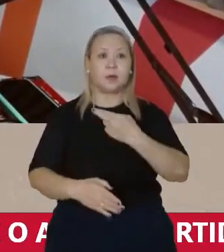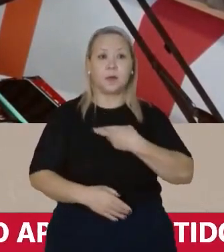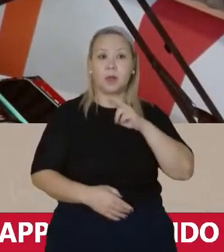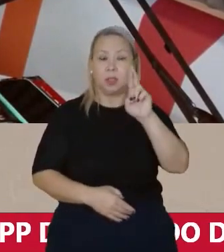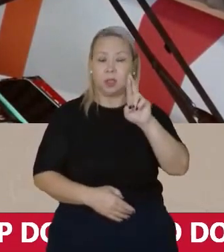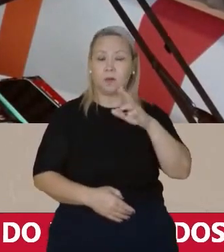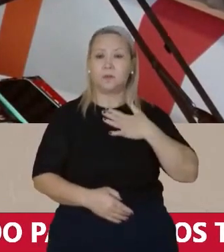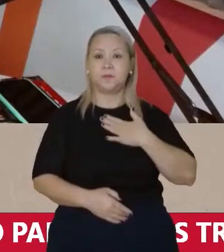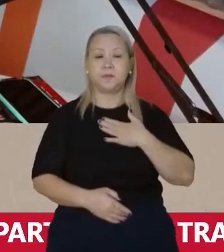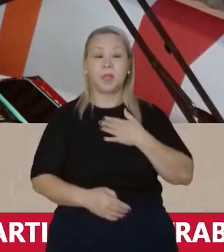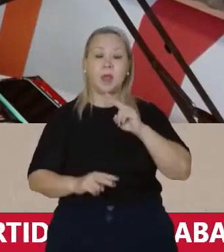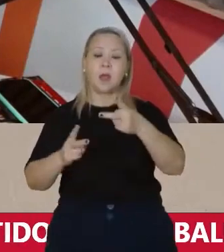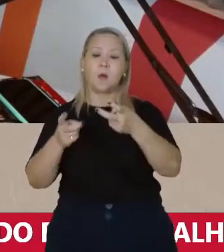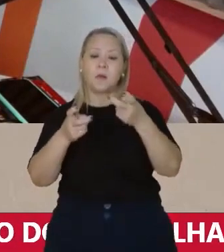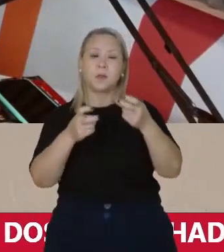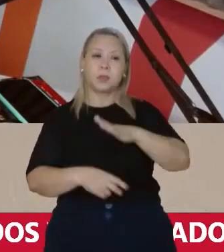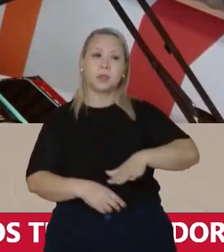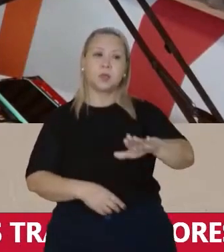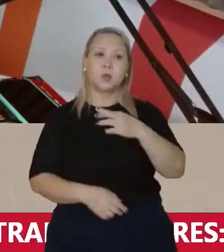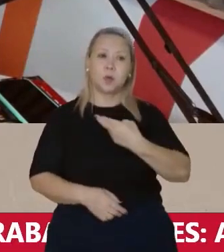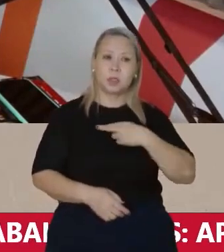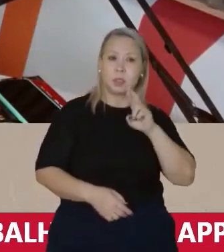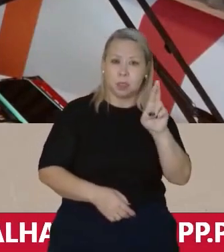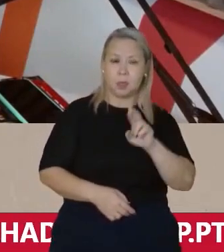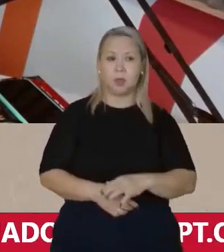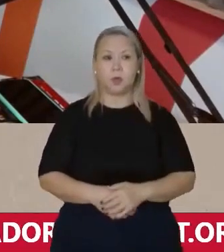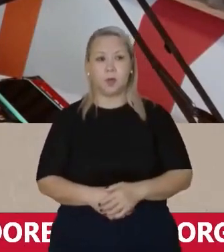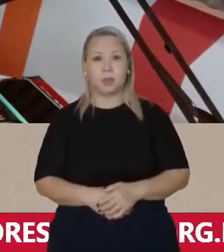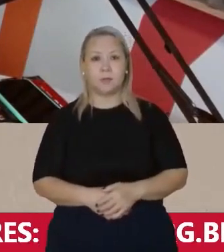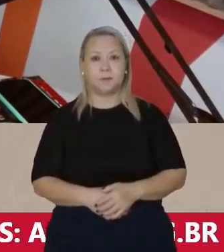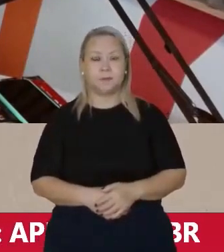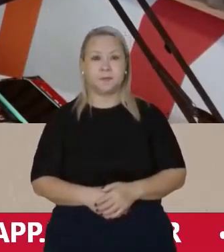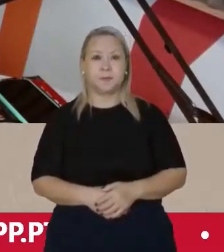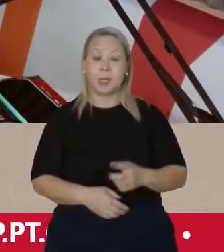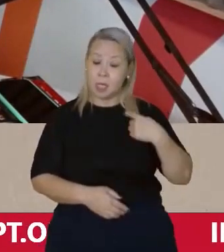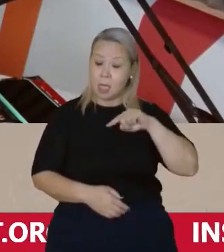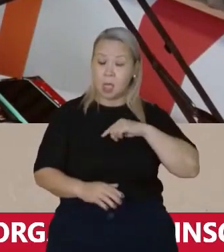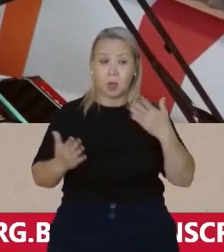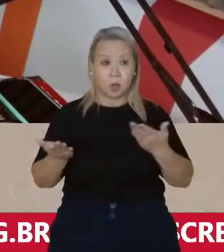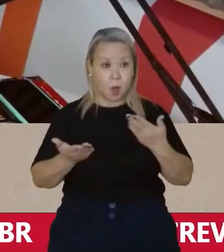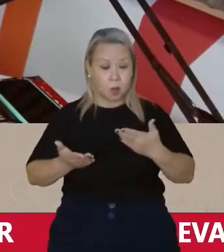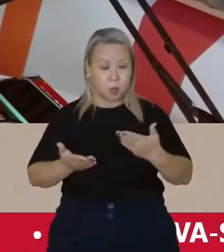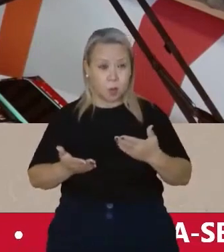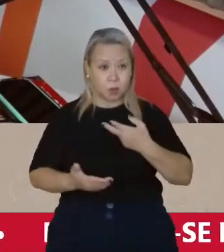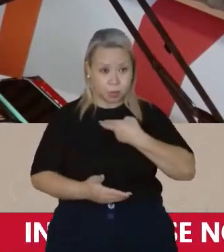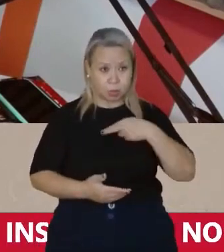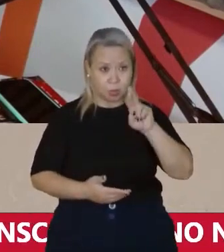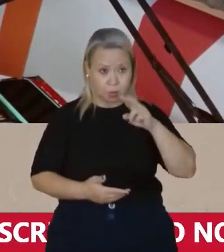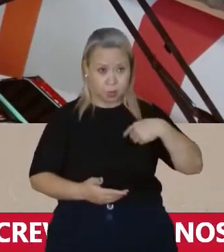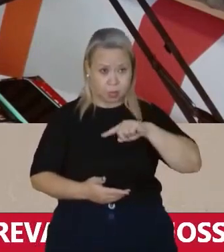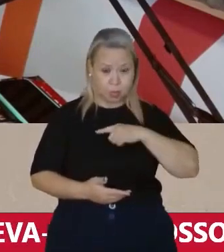isso de todas as religiões. E na luta, nós hoje, né, o terreiro e